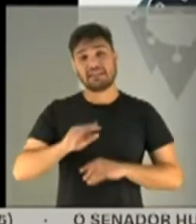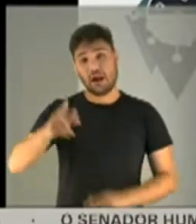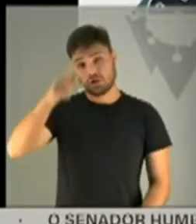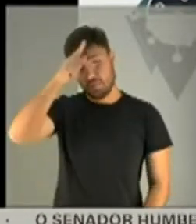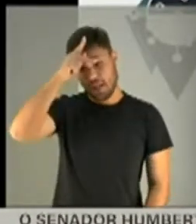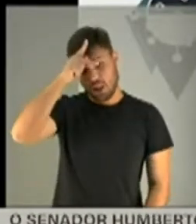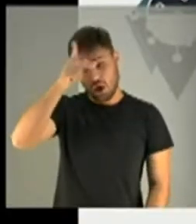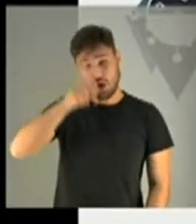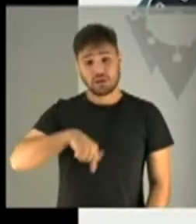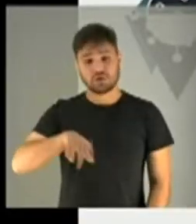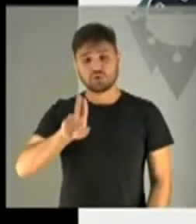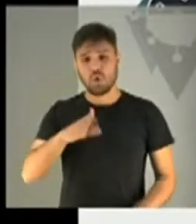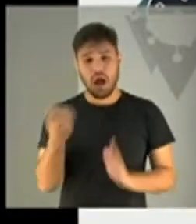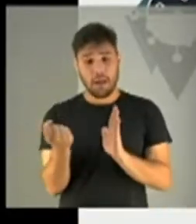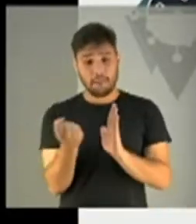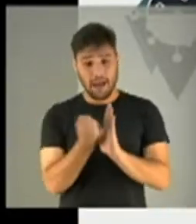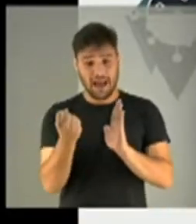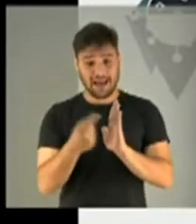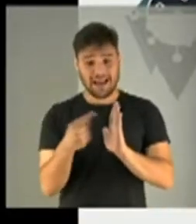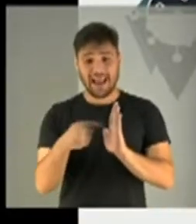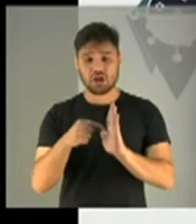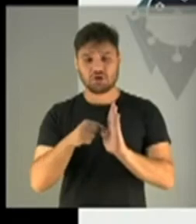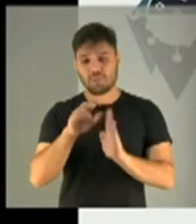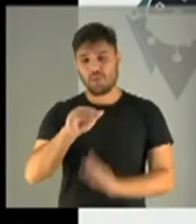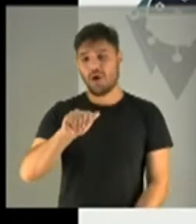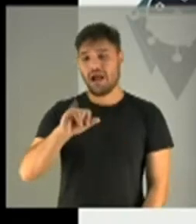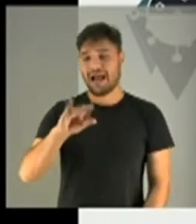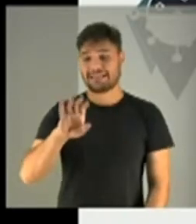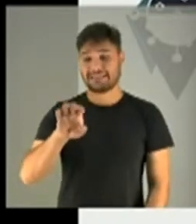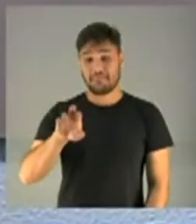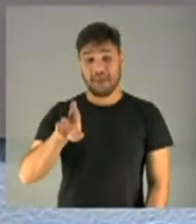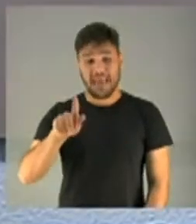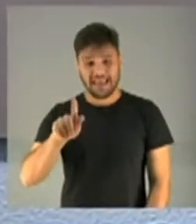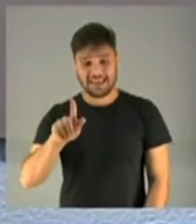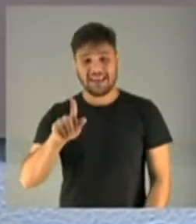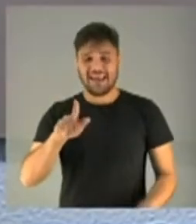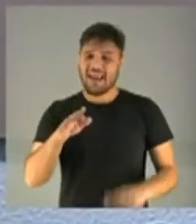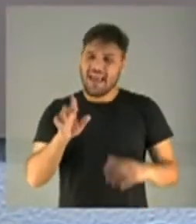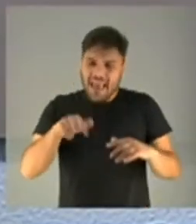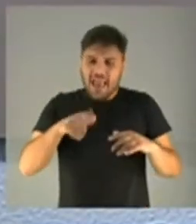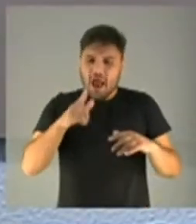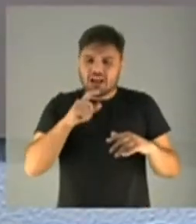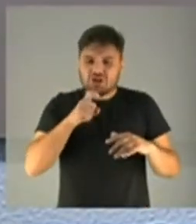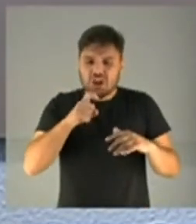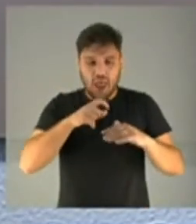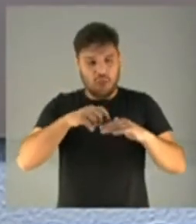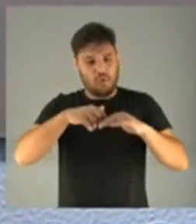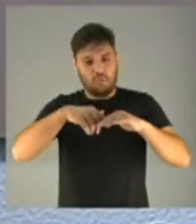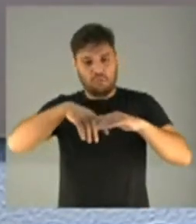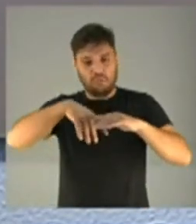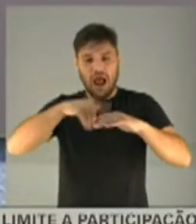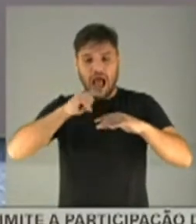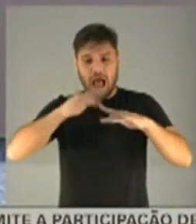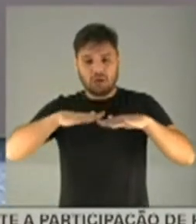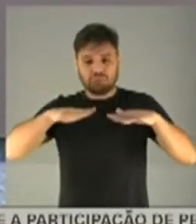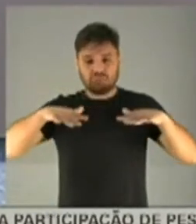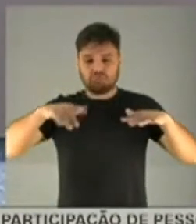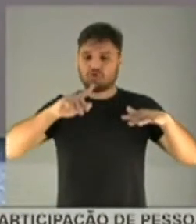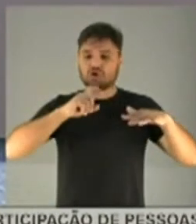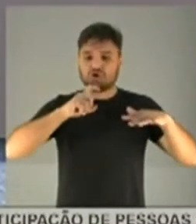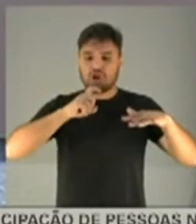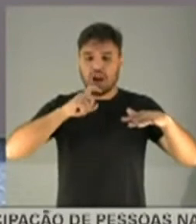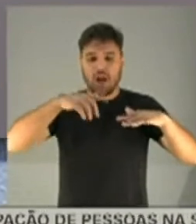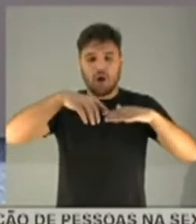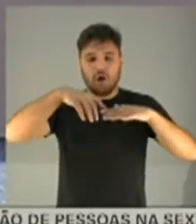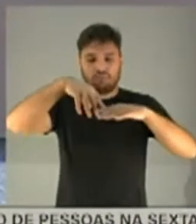cujo logotipo é um iceberg, e a ideia desse iceberg, para os senhores senadores e senhoras senadoras compreenderem, é que a gente